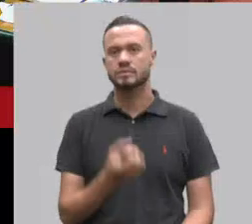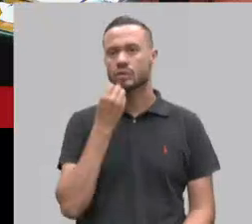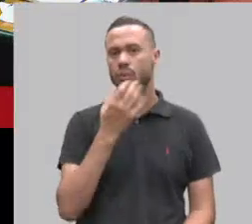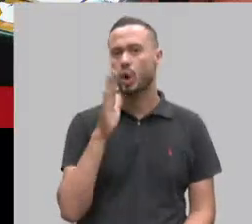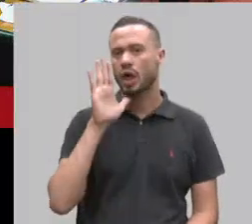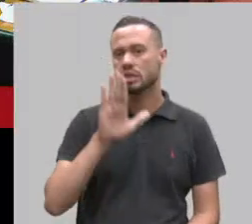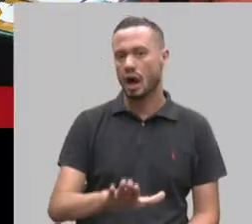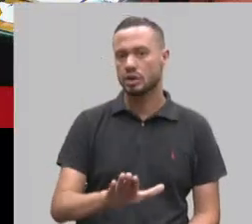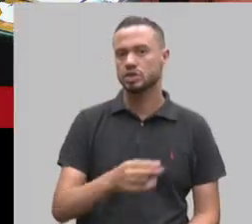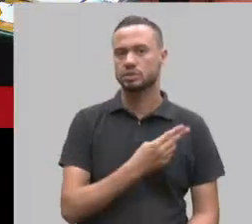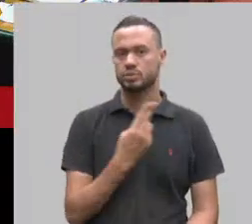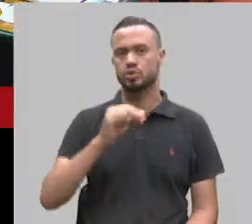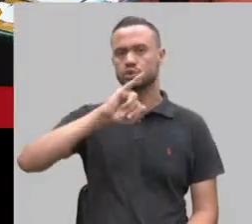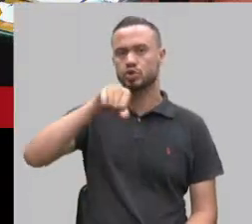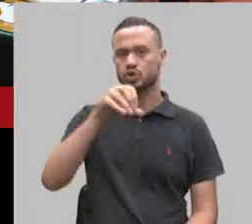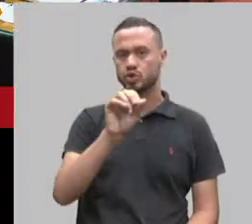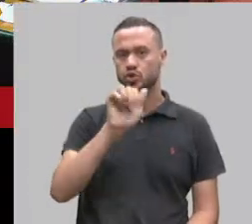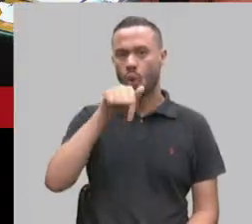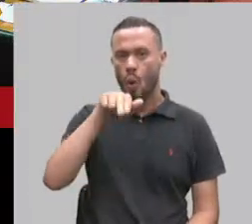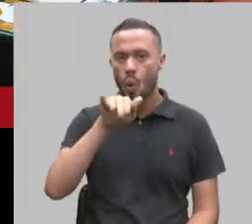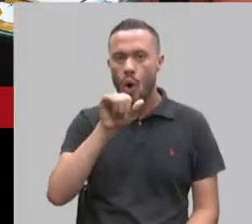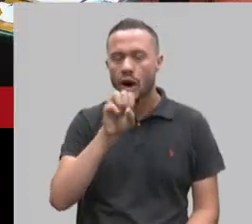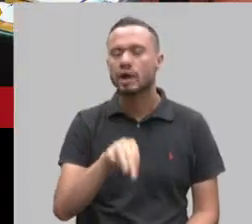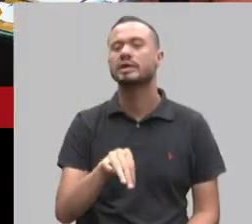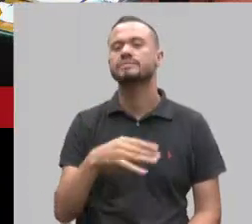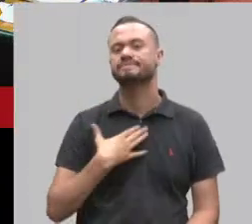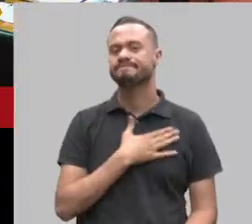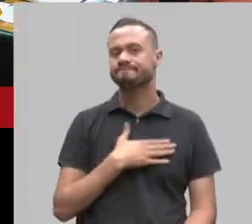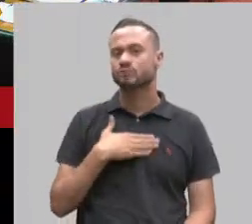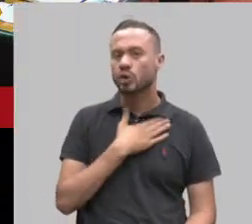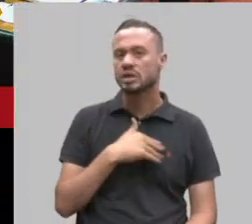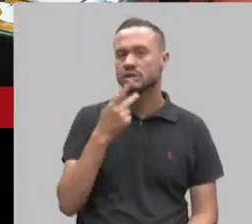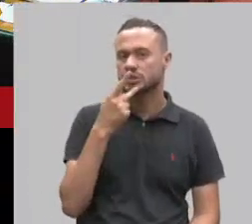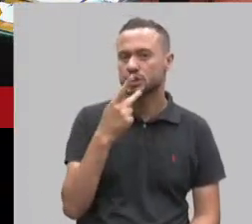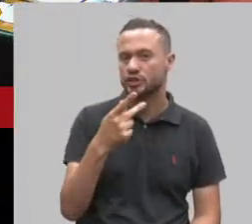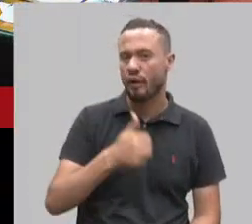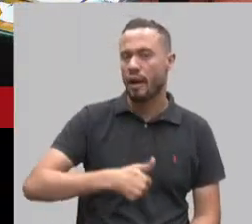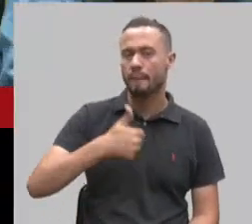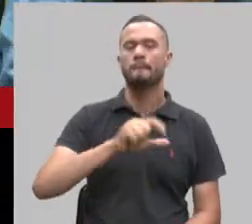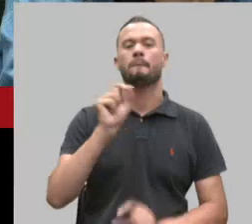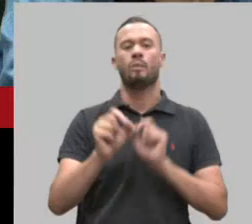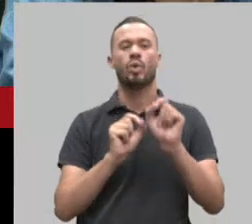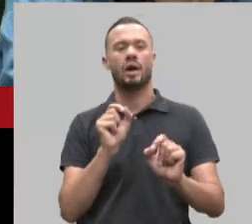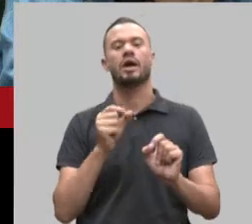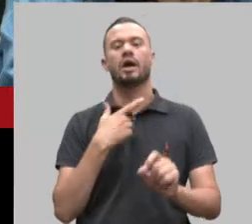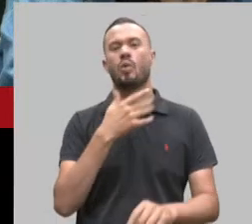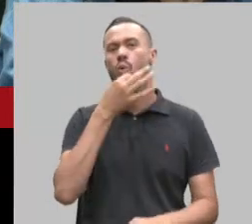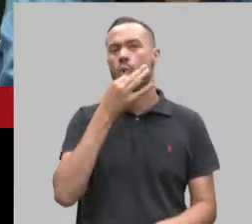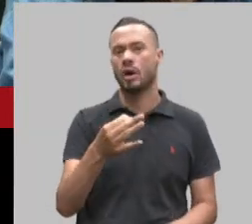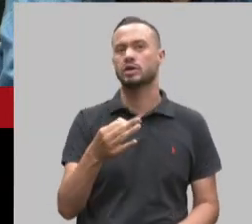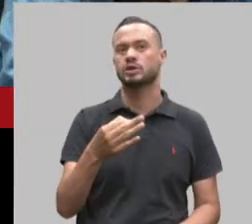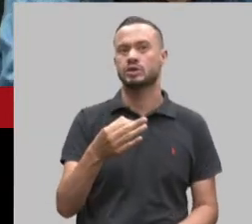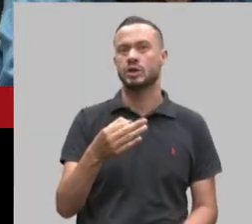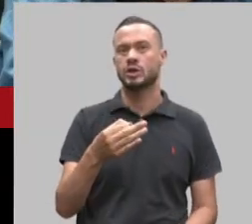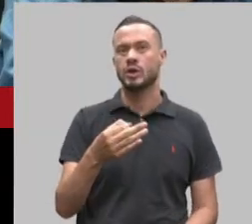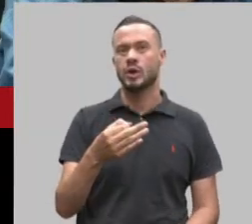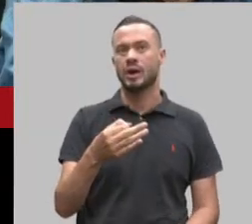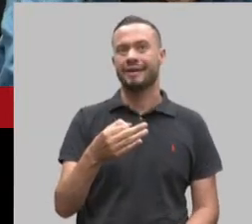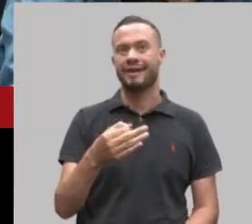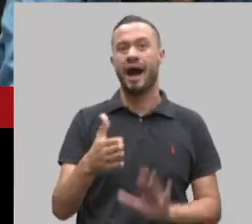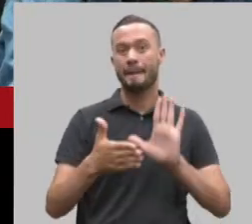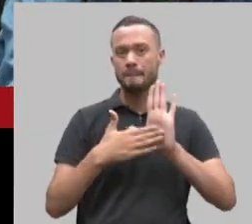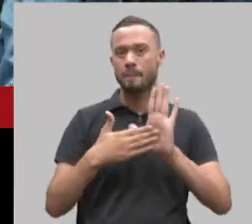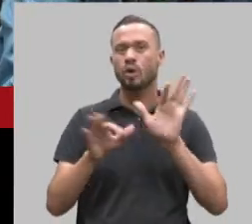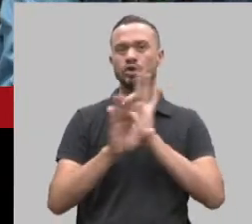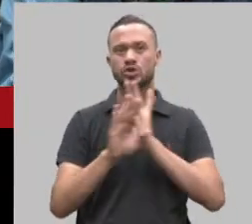Joaquim do município de Três Pontas eu gostaria de dizer a princípio que eu sou a favor da finalidade da proposta que é integração aos usos de